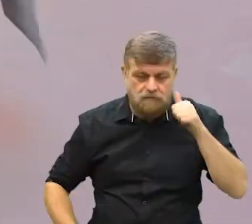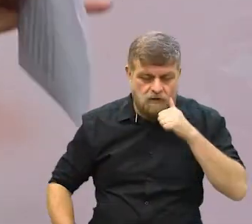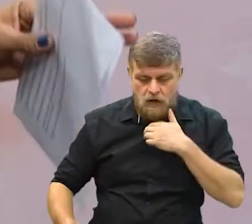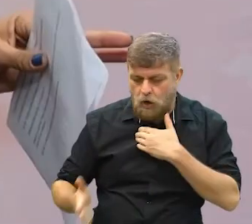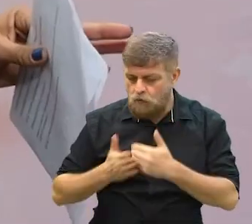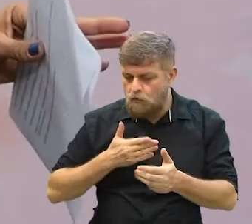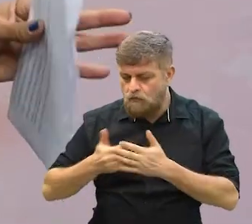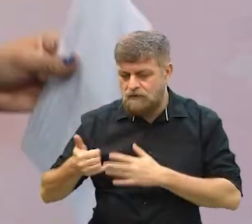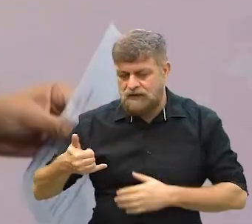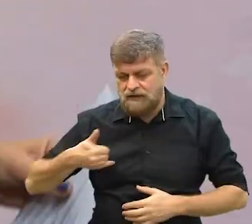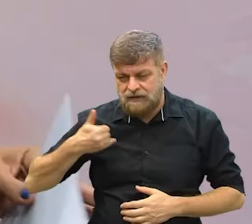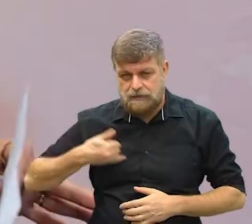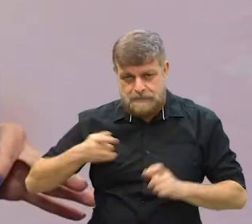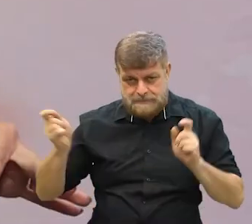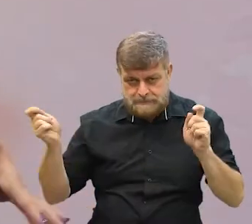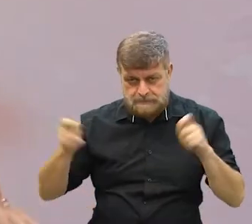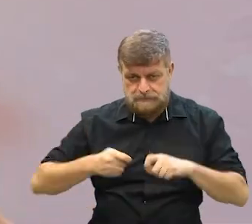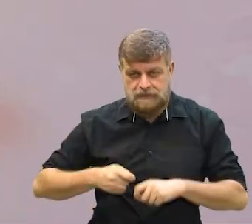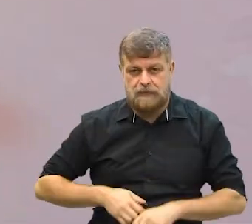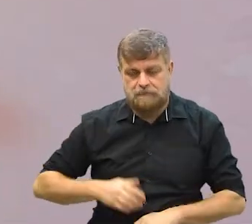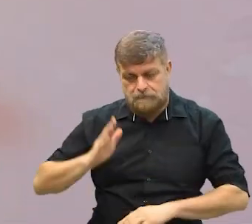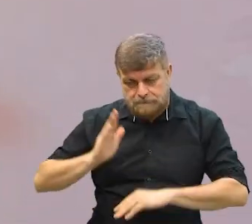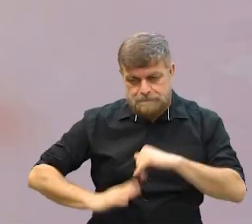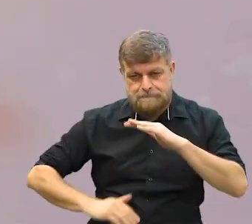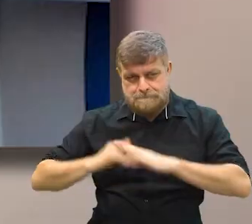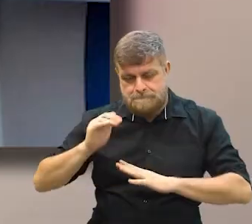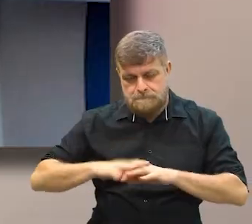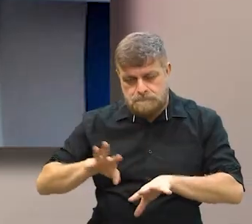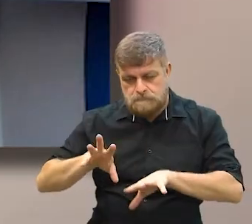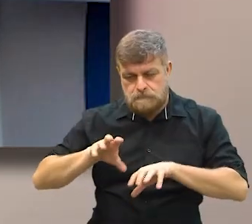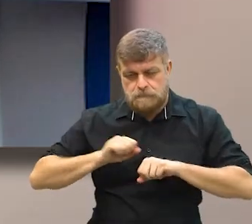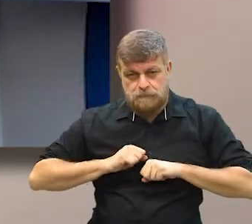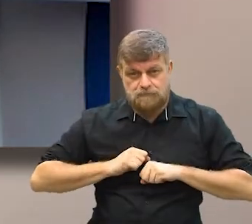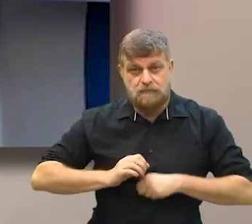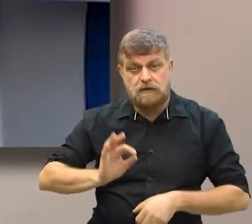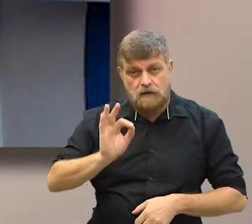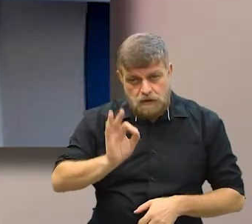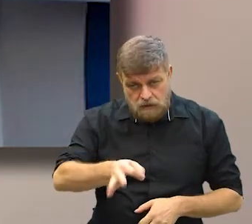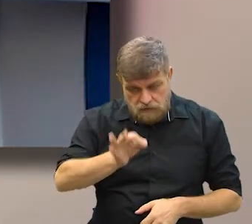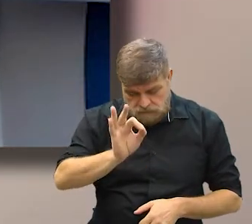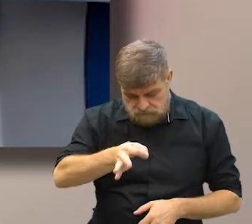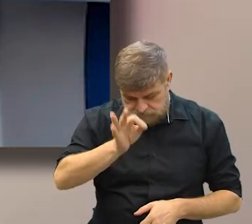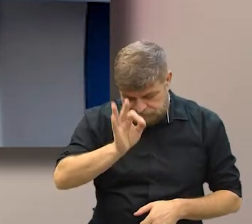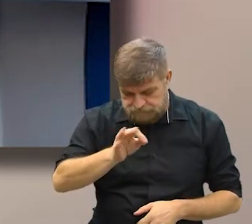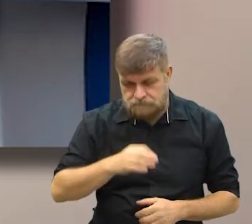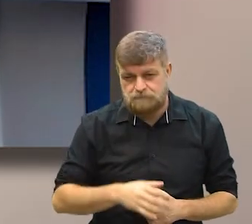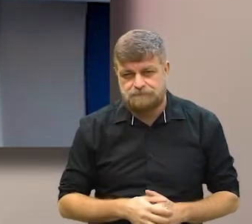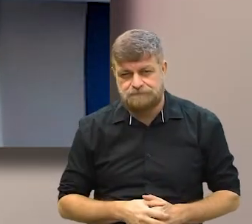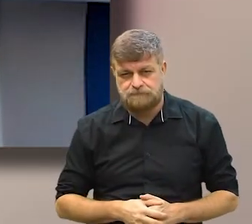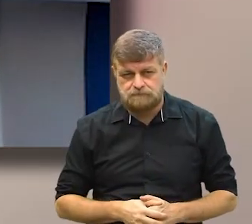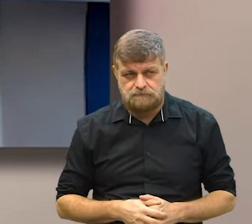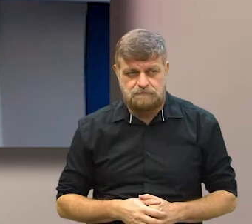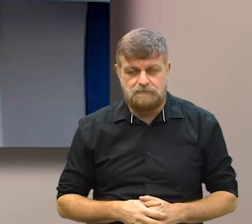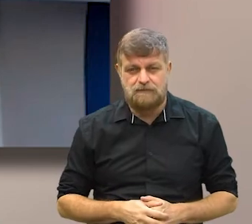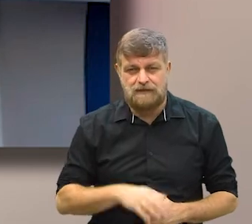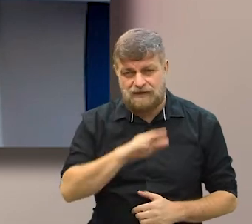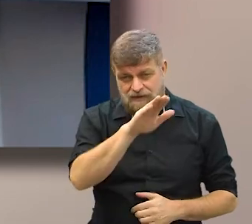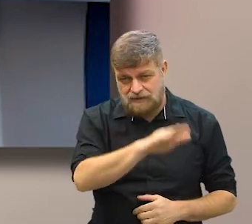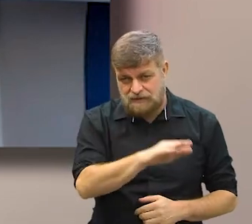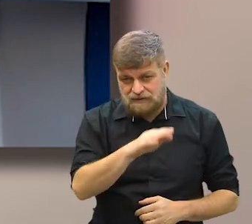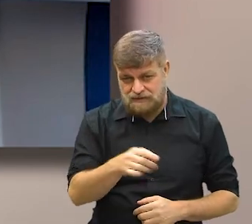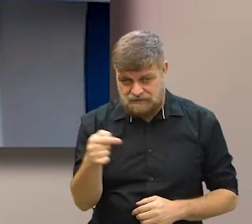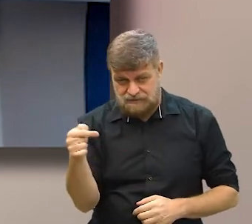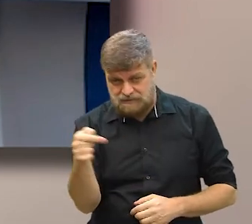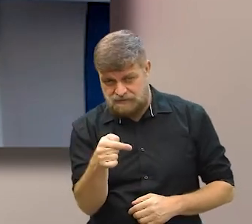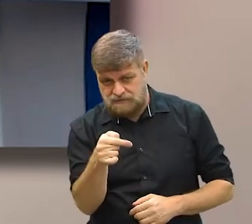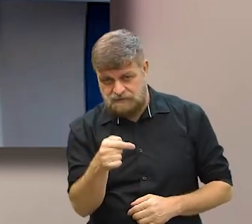de qualquer idade, pode fazer isso, né? Com certeza, com certeza. Claro que no caso das